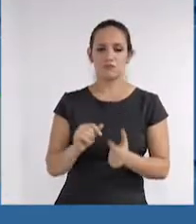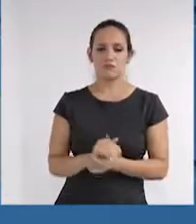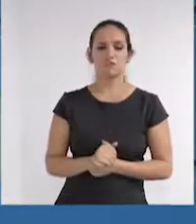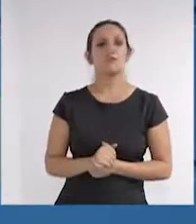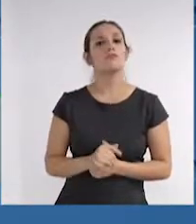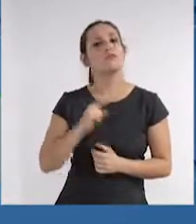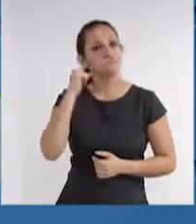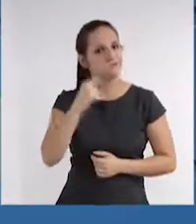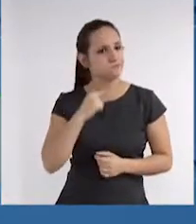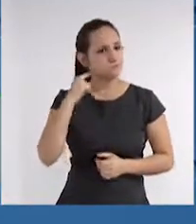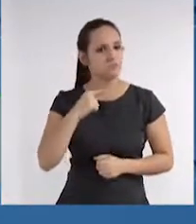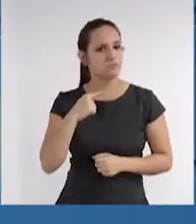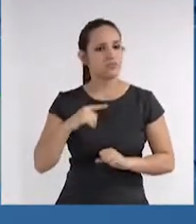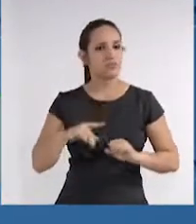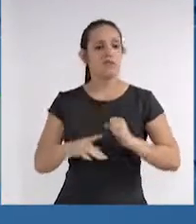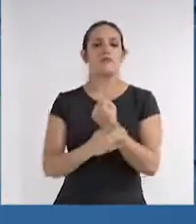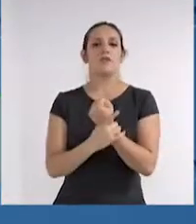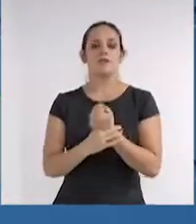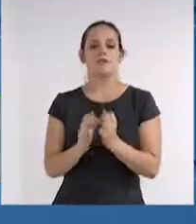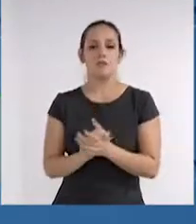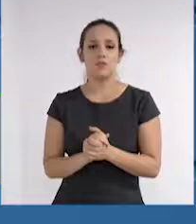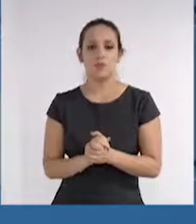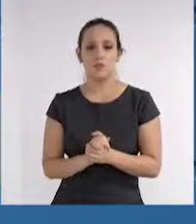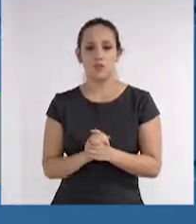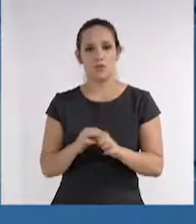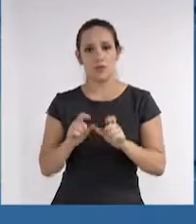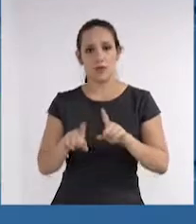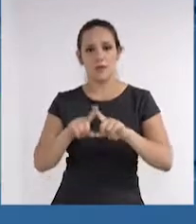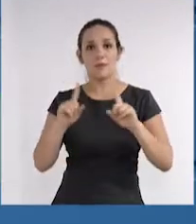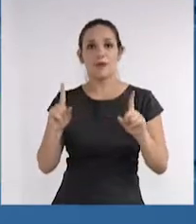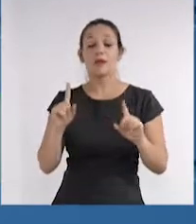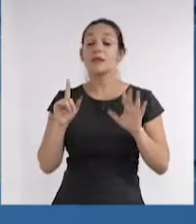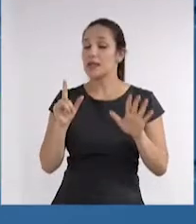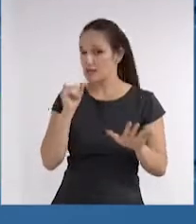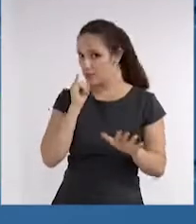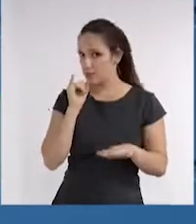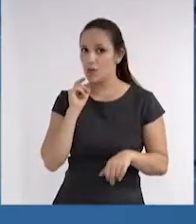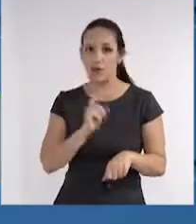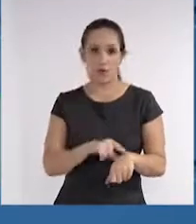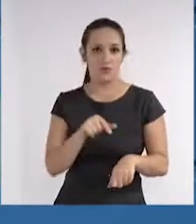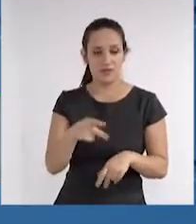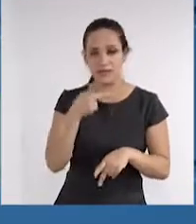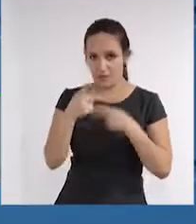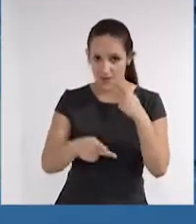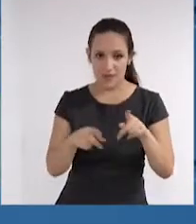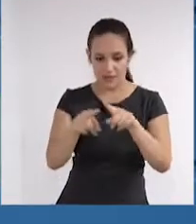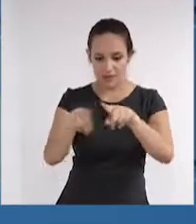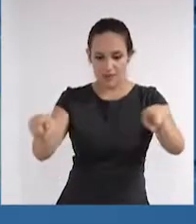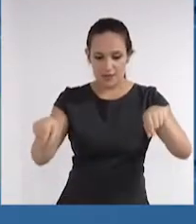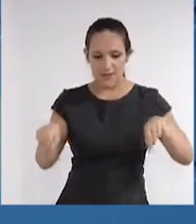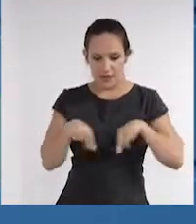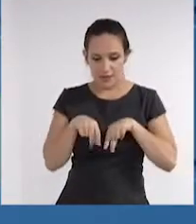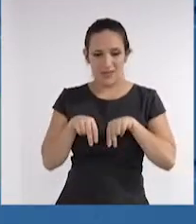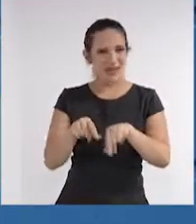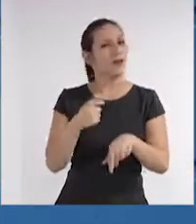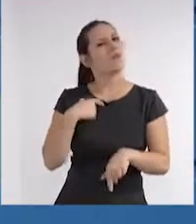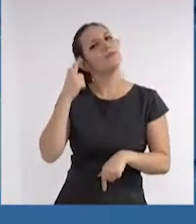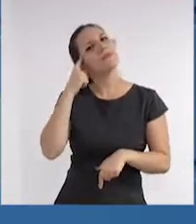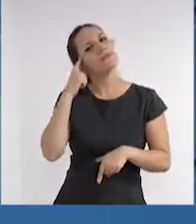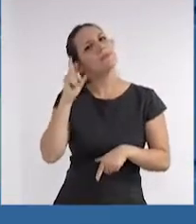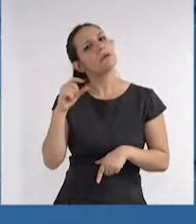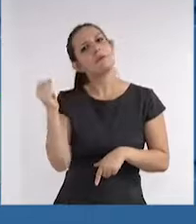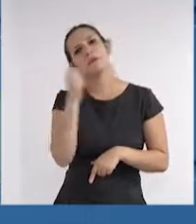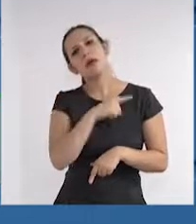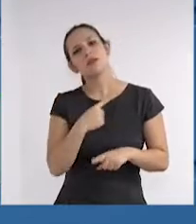que fez para os proprietários que estão lá. Quando Vossa Excelência fala da terra, eu acho isso até engraçado. Porque a terra